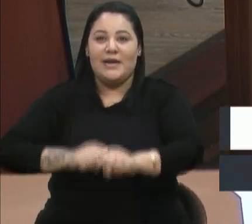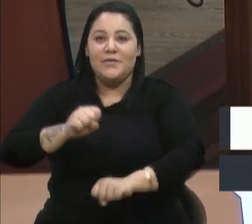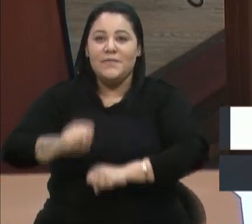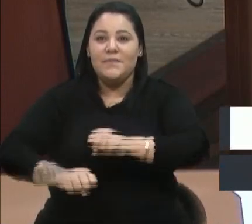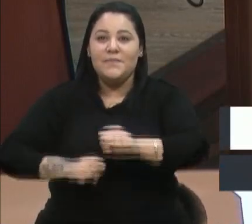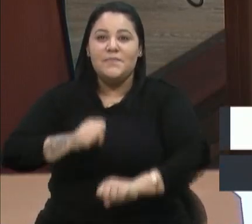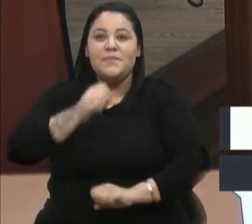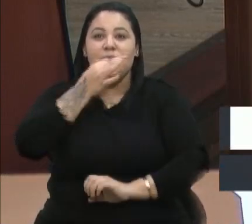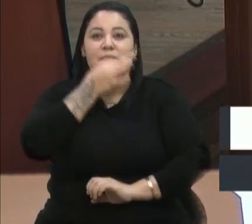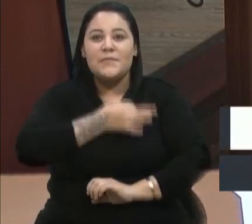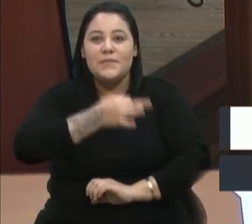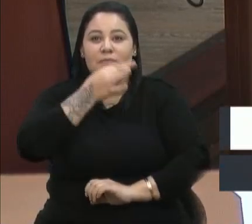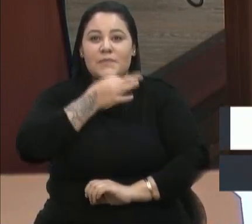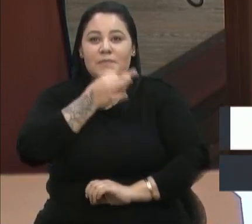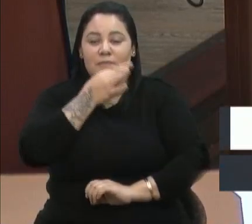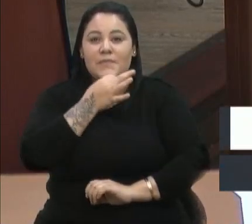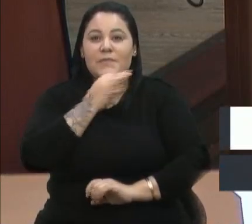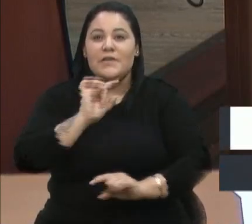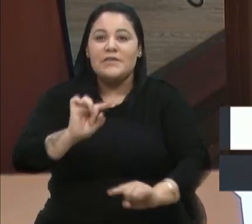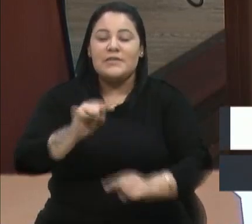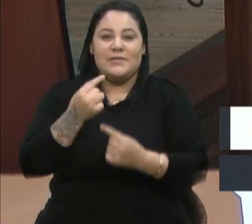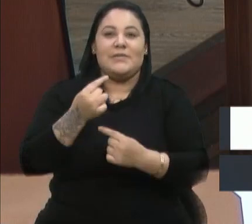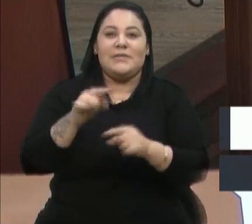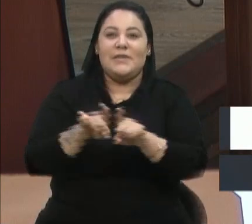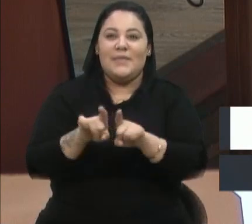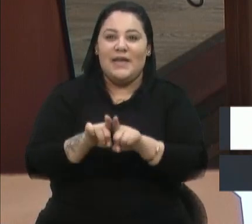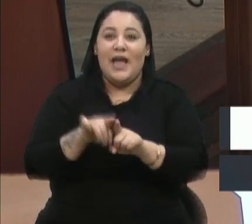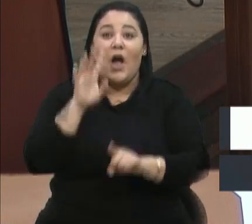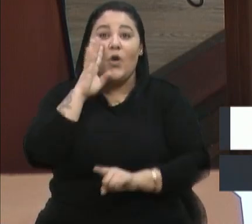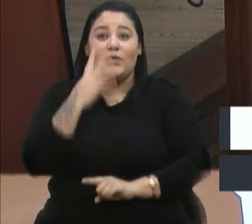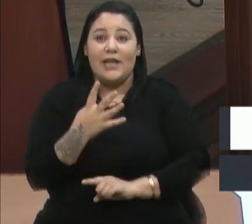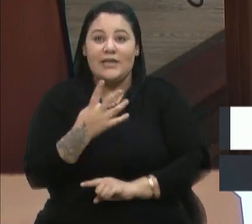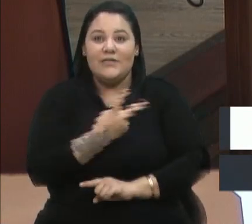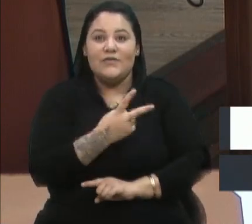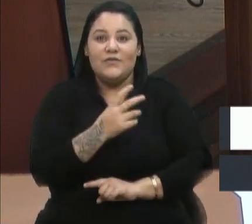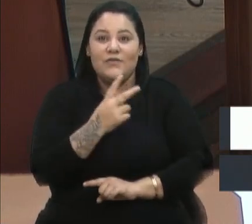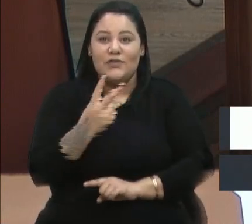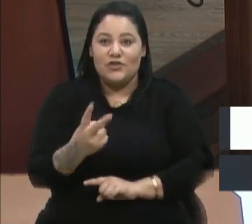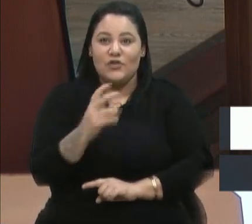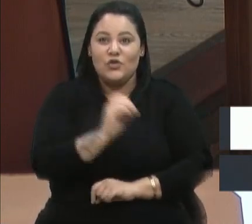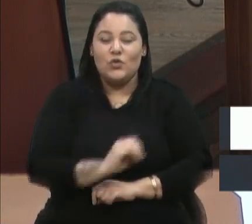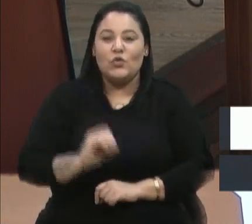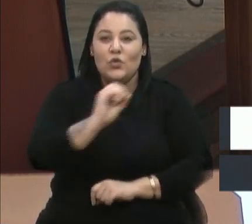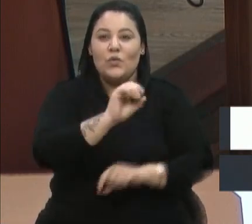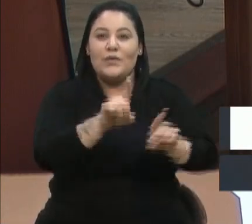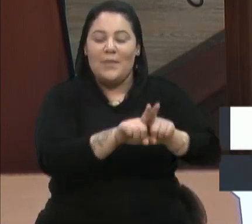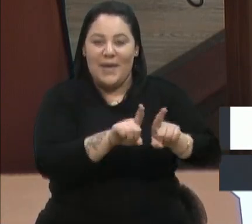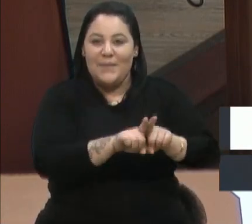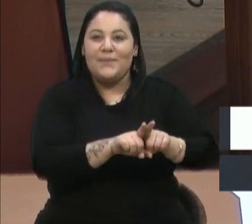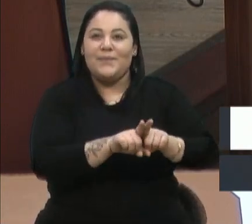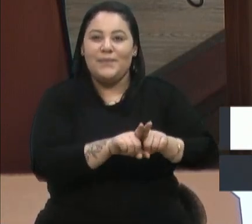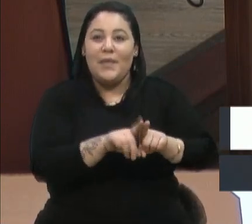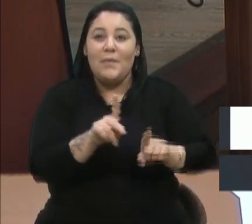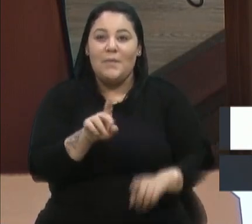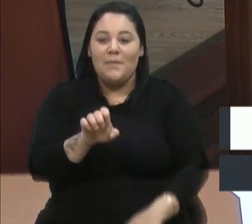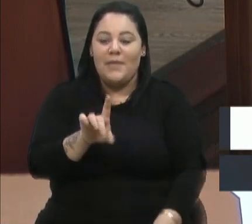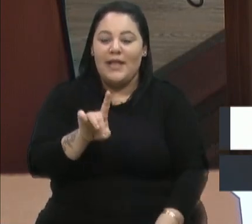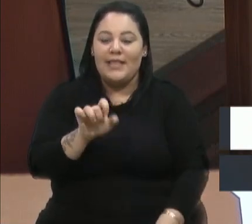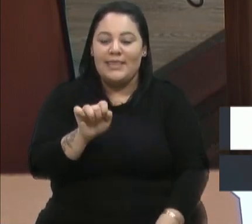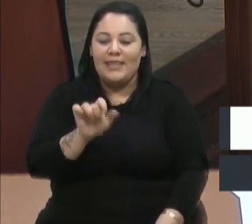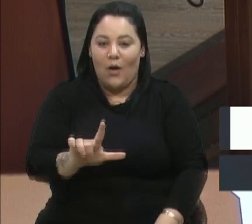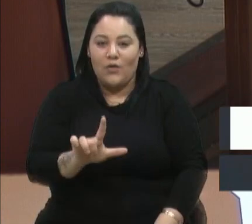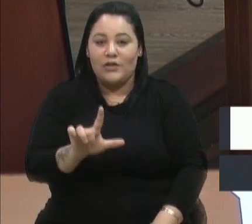vão até o dia 21 de outubro. O desafio acontece no dia 22 de outubro. E a gente está promovendo o turismo